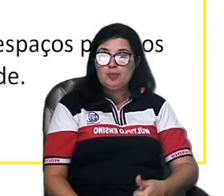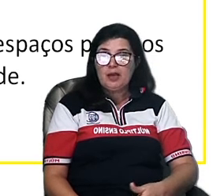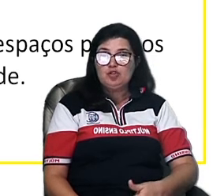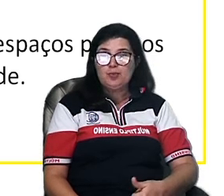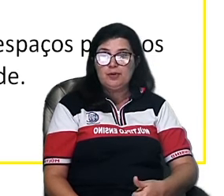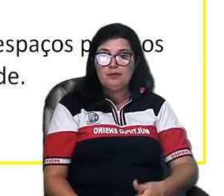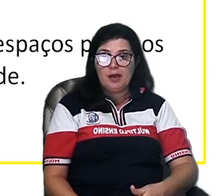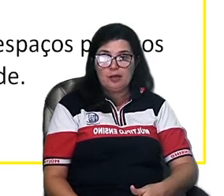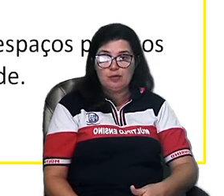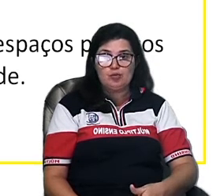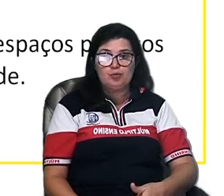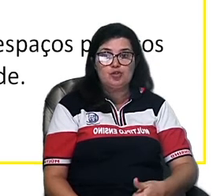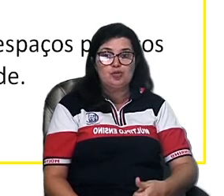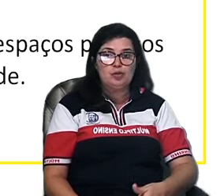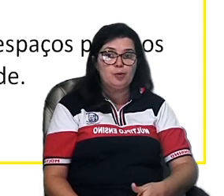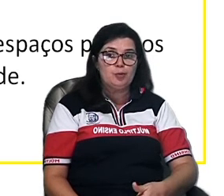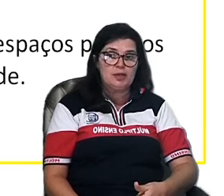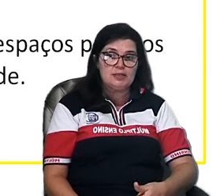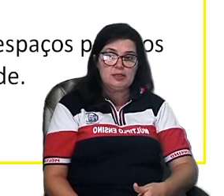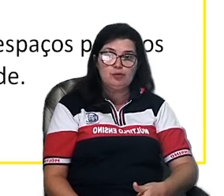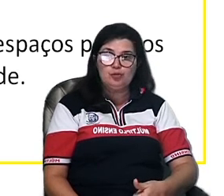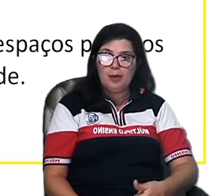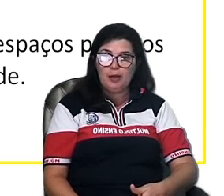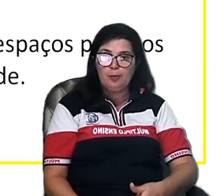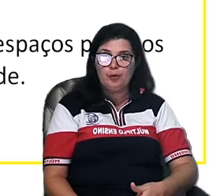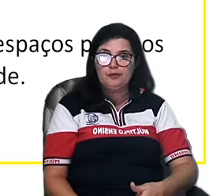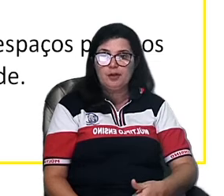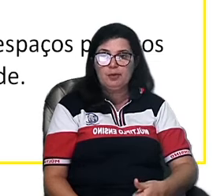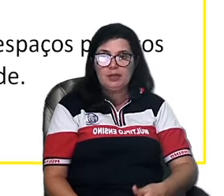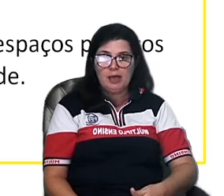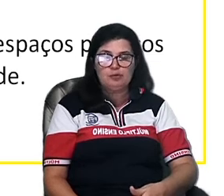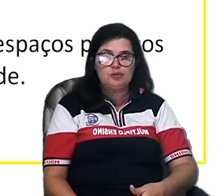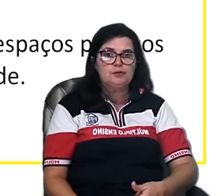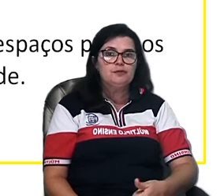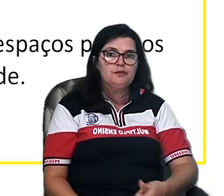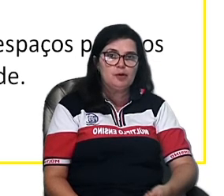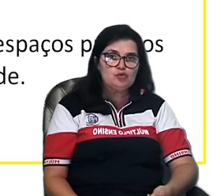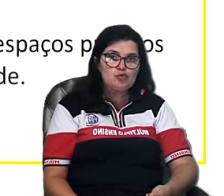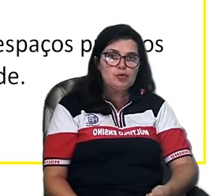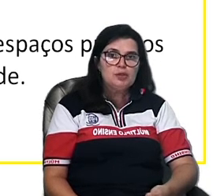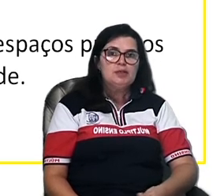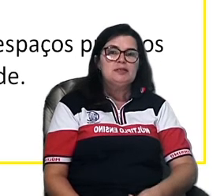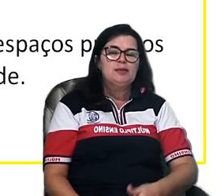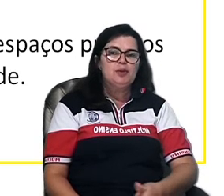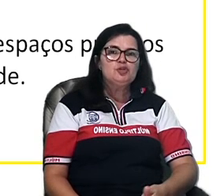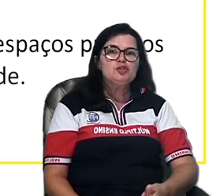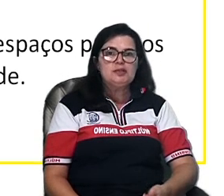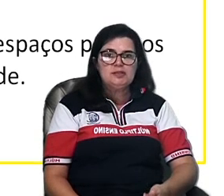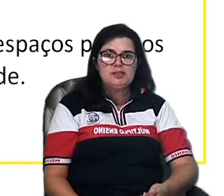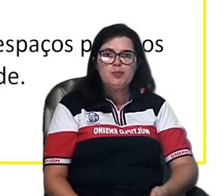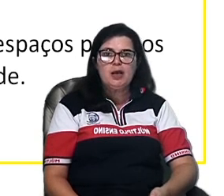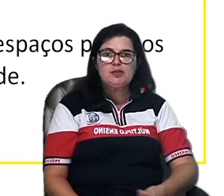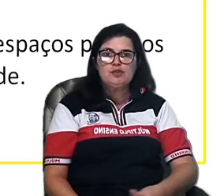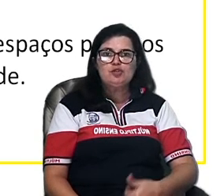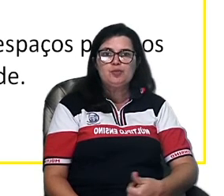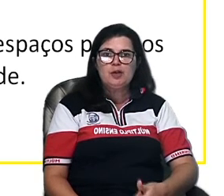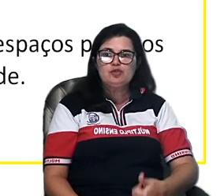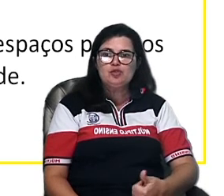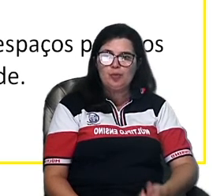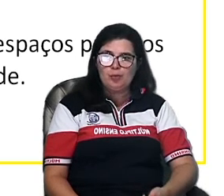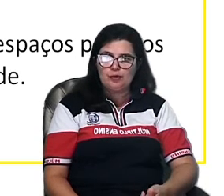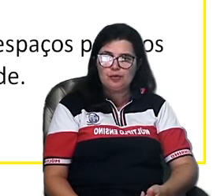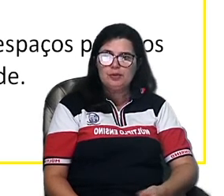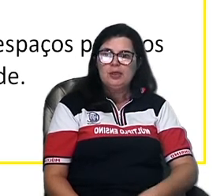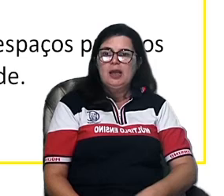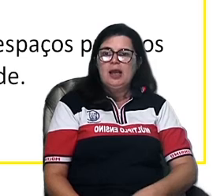praças são espaços privados, pois toda a população de um bairro pode frequentá-los. Falso. Sabemos que esses espaços são